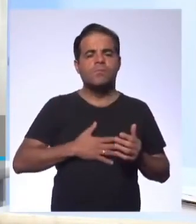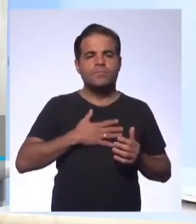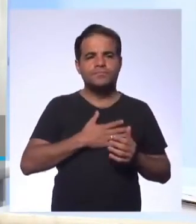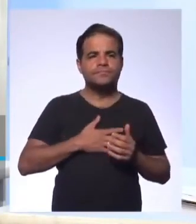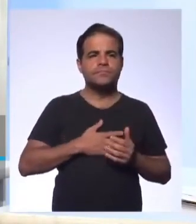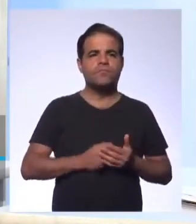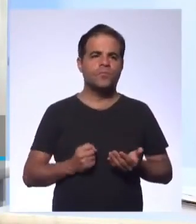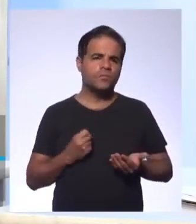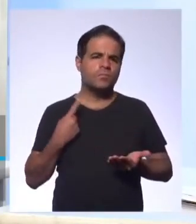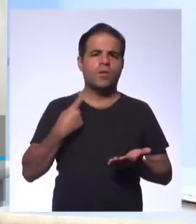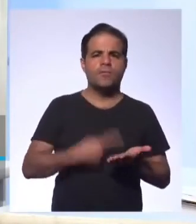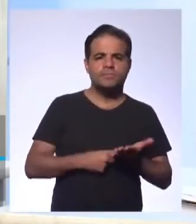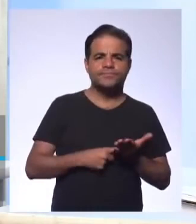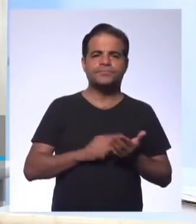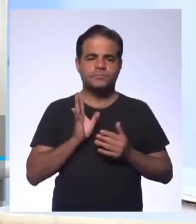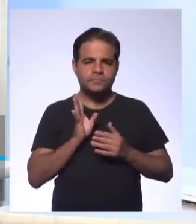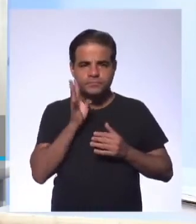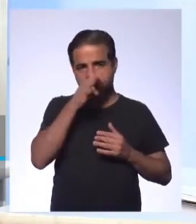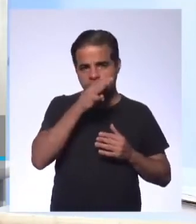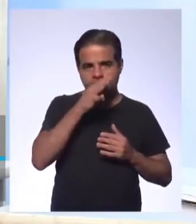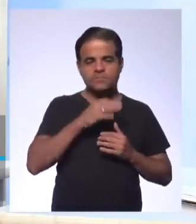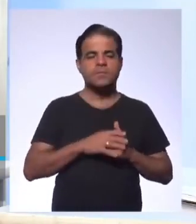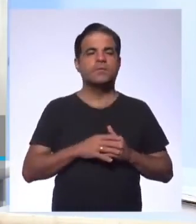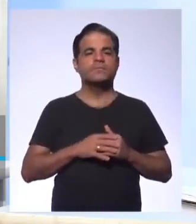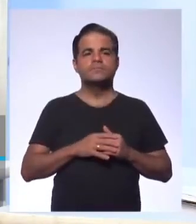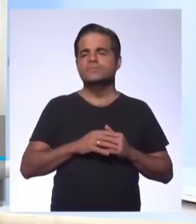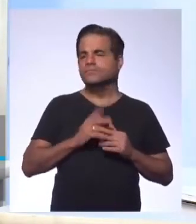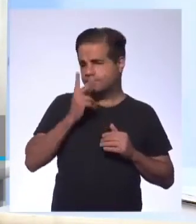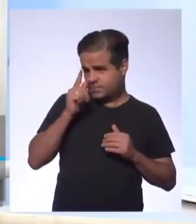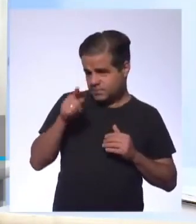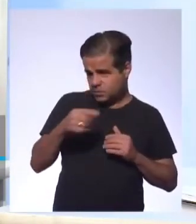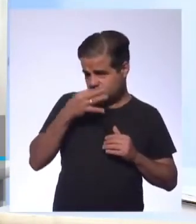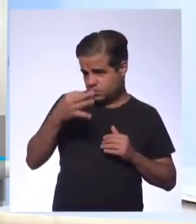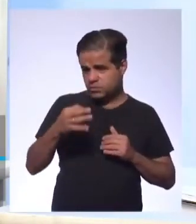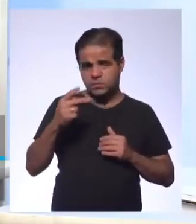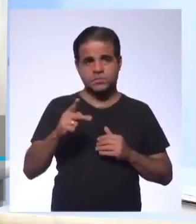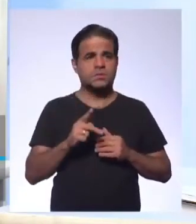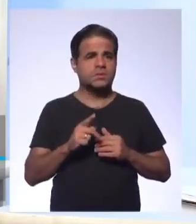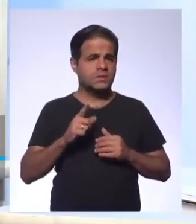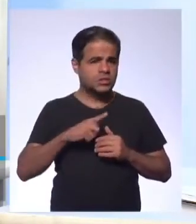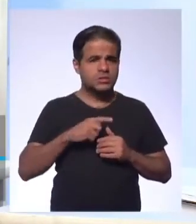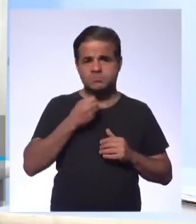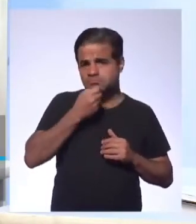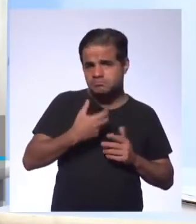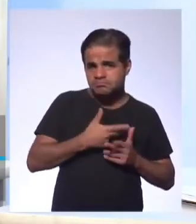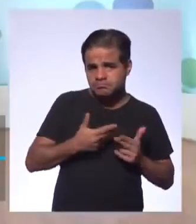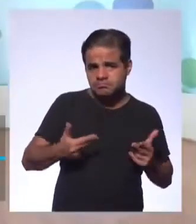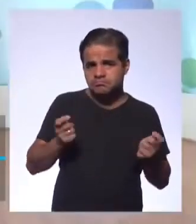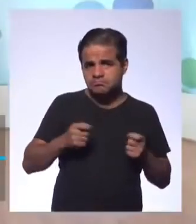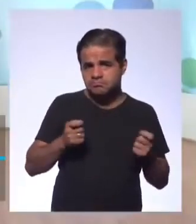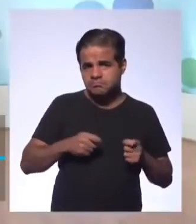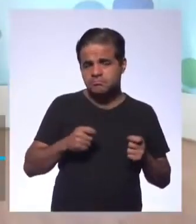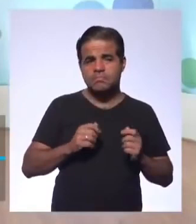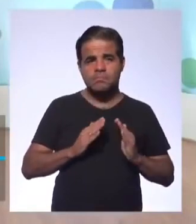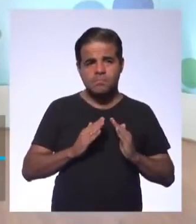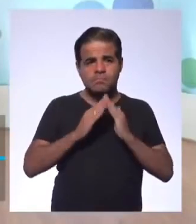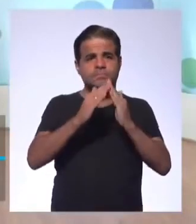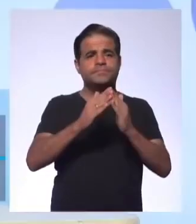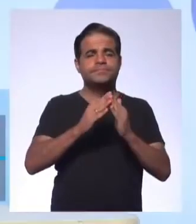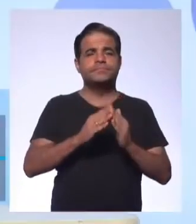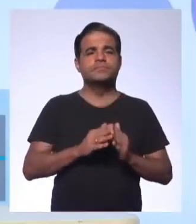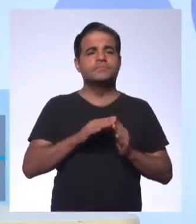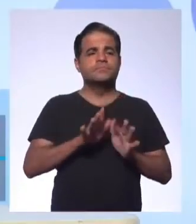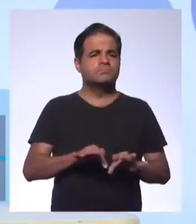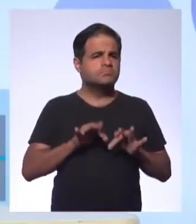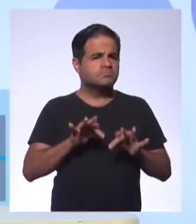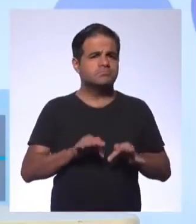aqui, do pacto de fidelidade. Você acha, Nicole, que esses servos tinham muita vantagem de morar nesse feudo? Eles tinham